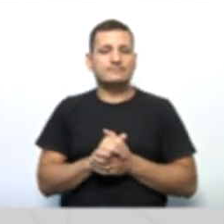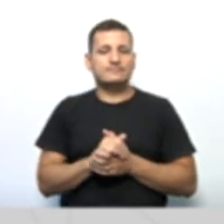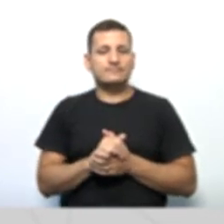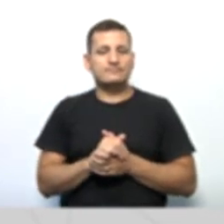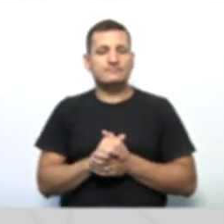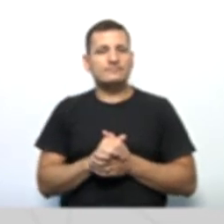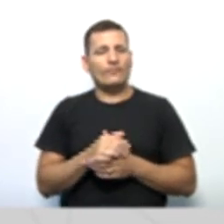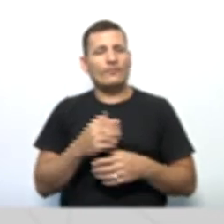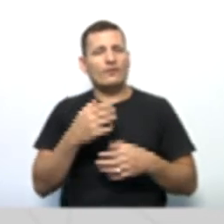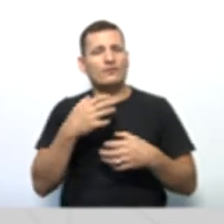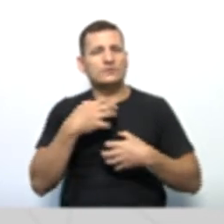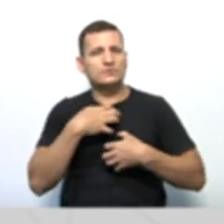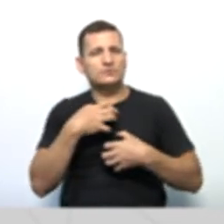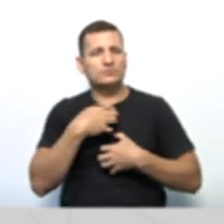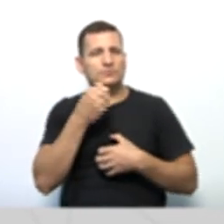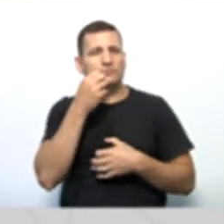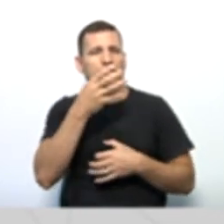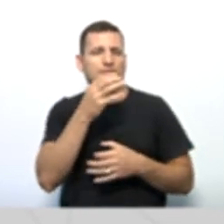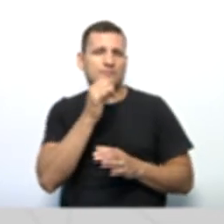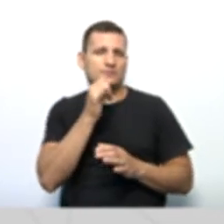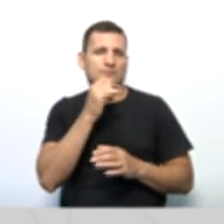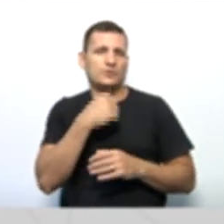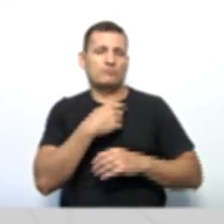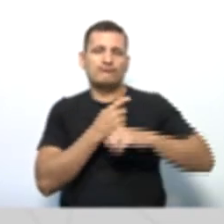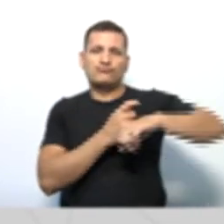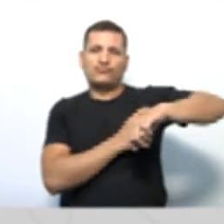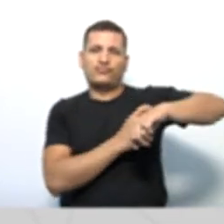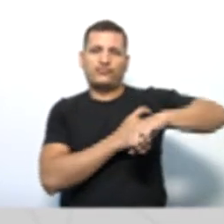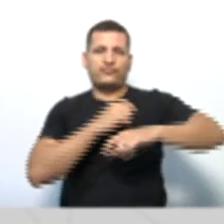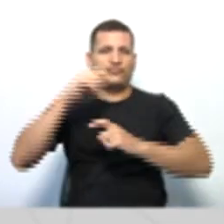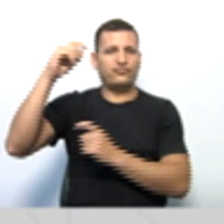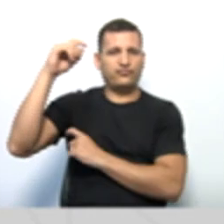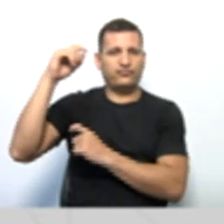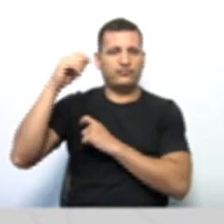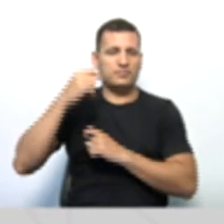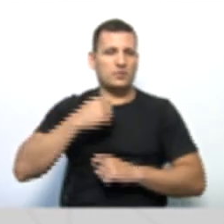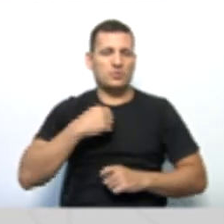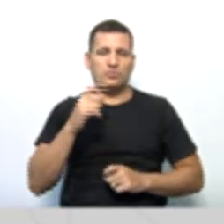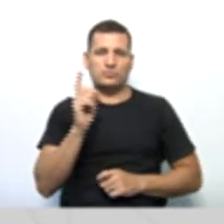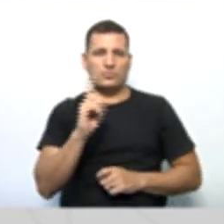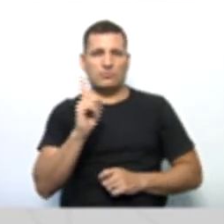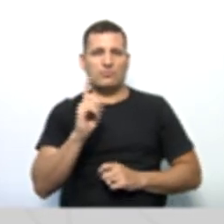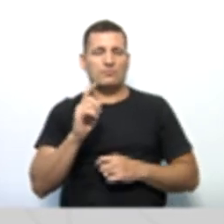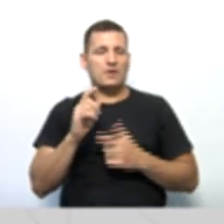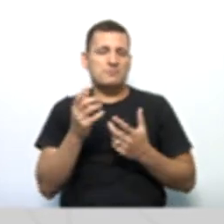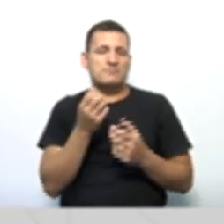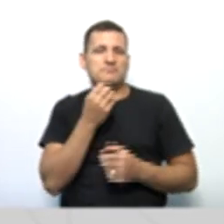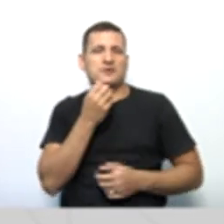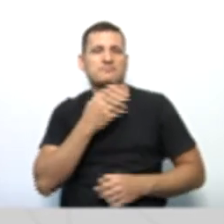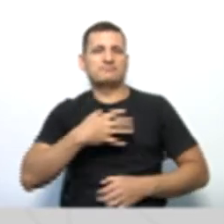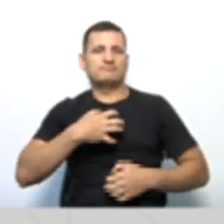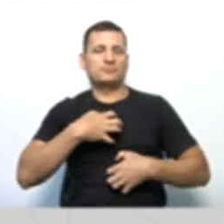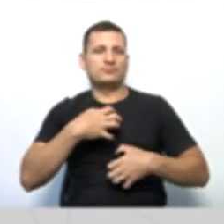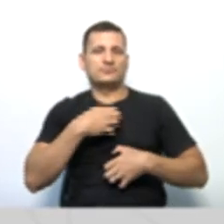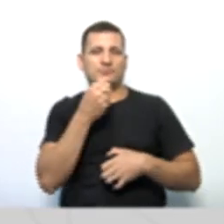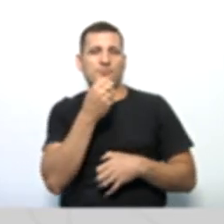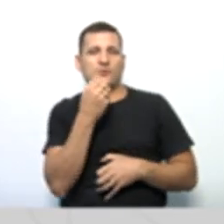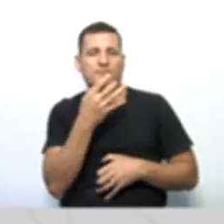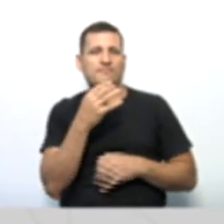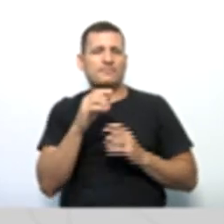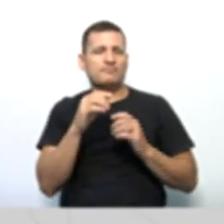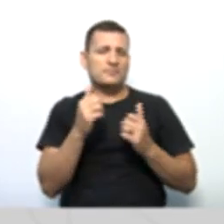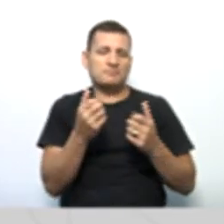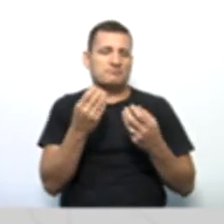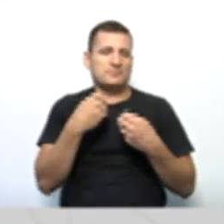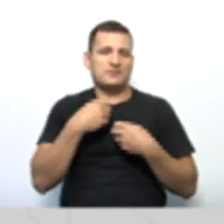eu me sinto bem saindo sem desodorante de casa. Vou usar esse exemplo bem Do dia a dia. do dia a dia, mas me faz